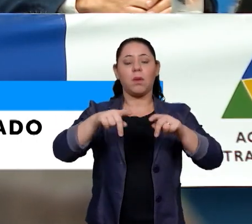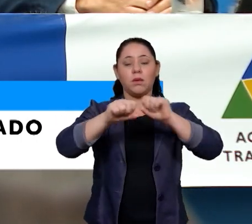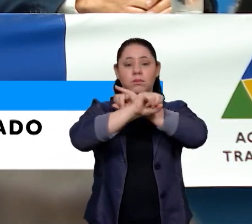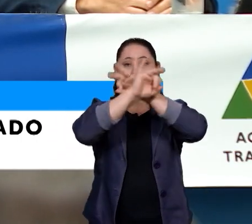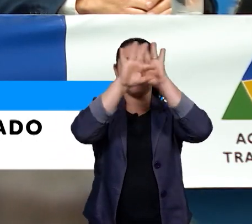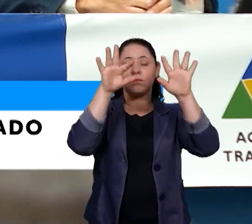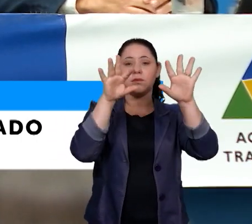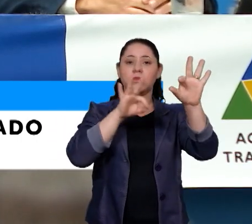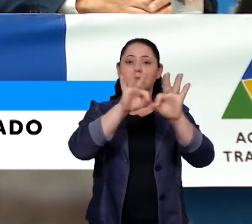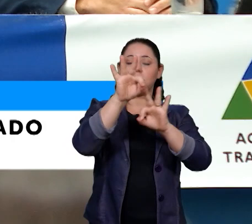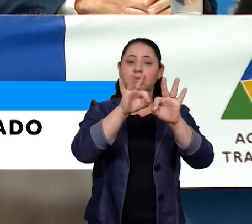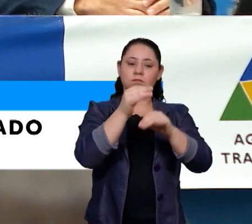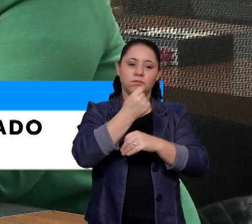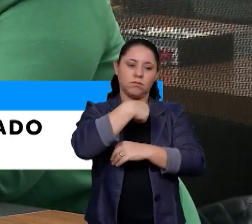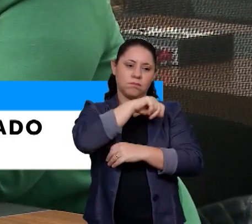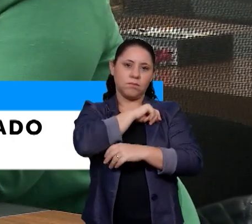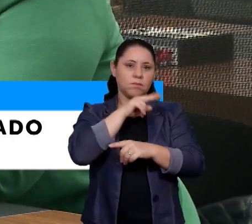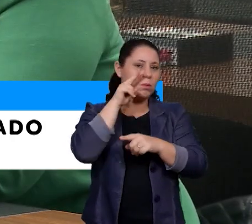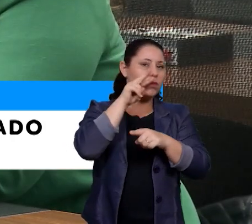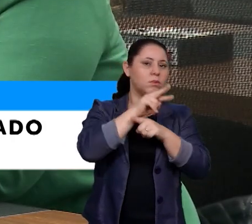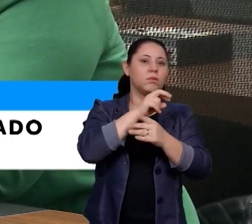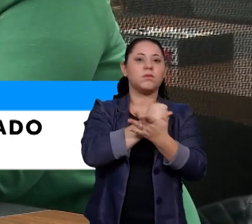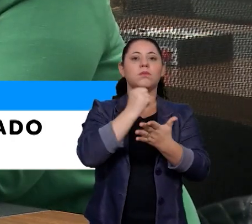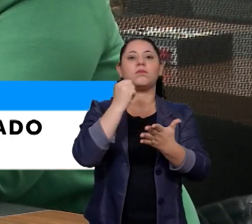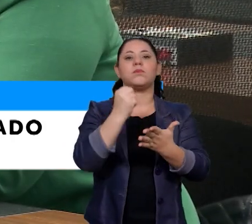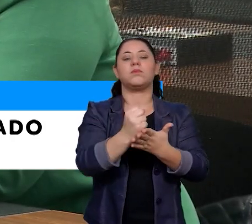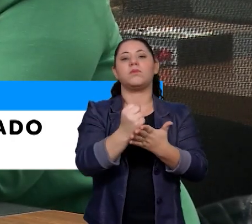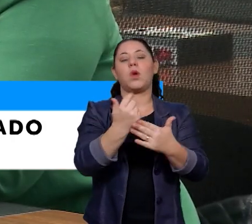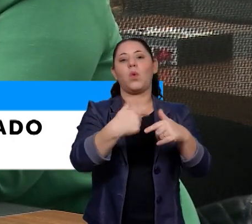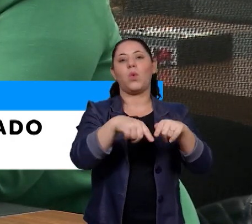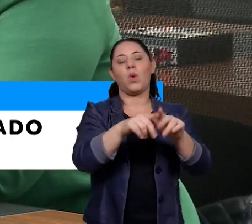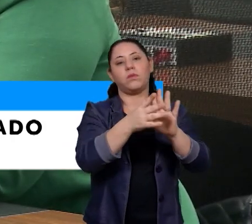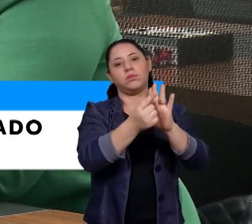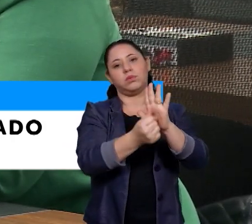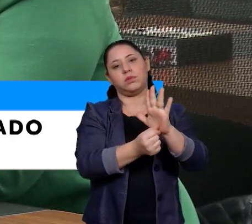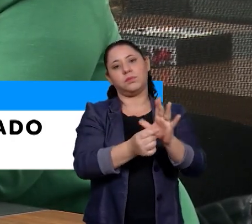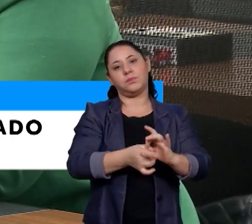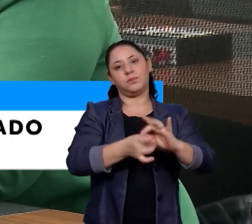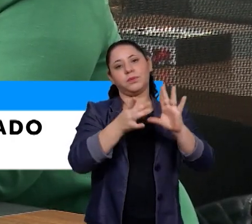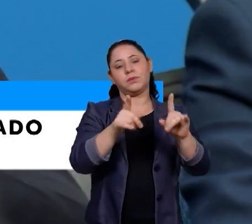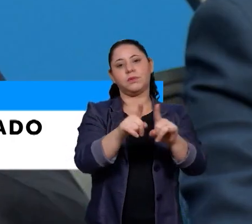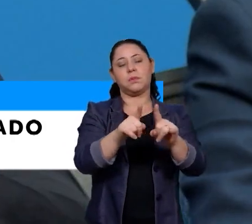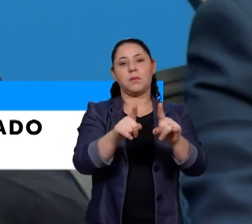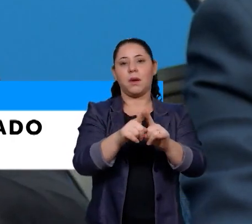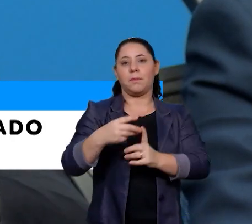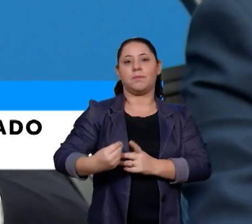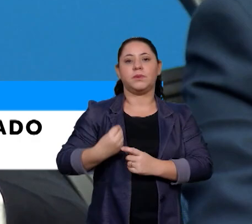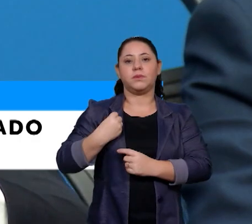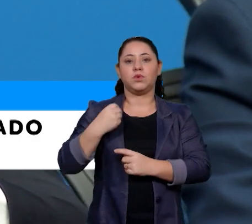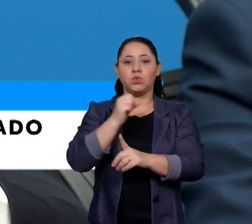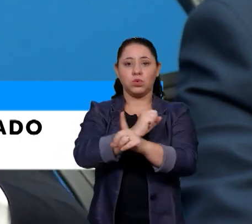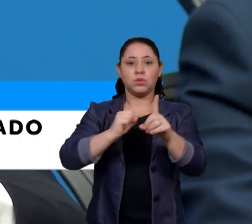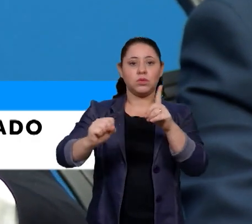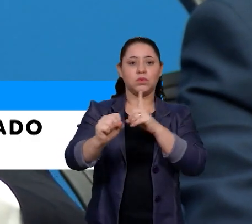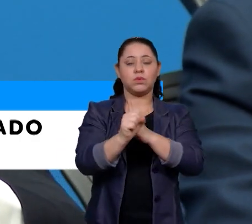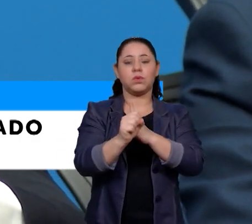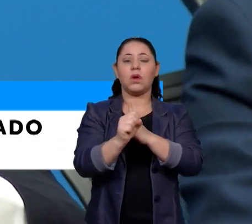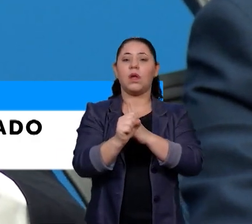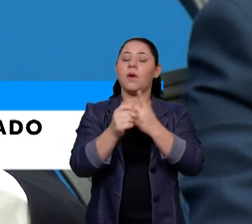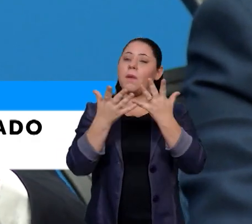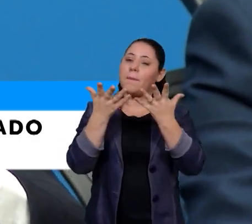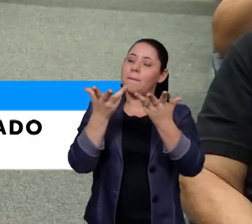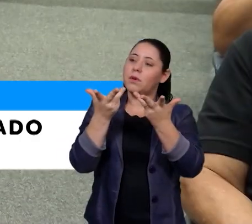garante mais transparência à regulação e fiscalização dos contratos de concessão, possibilitando a participação